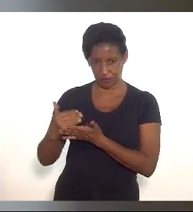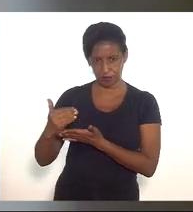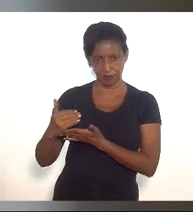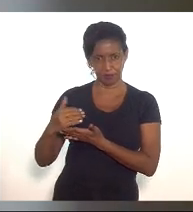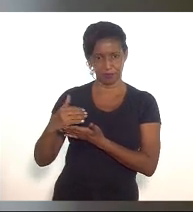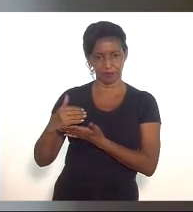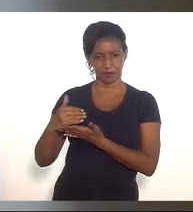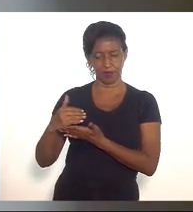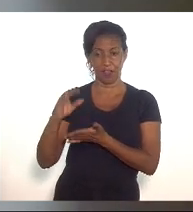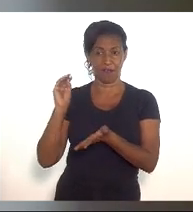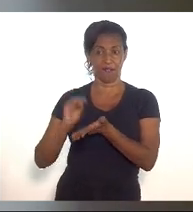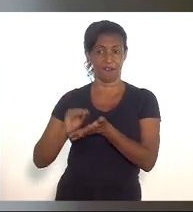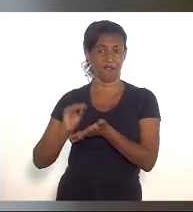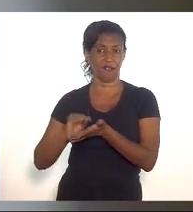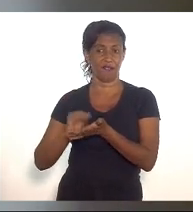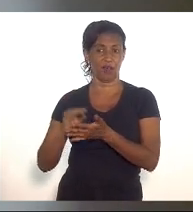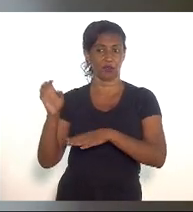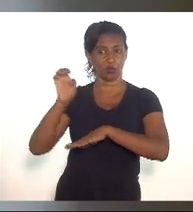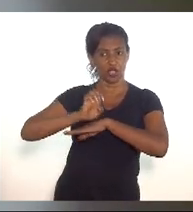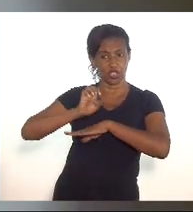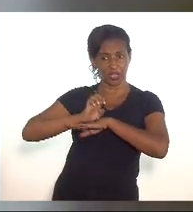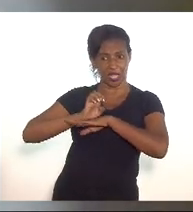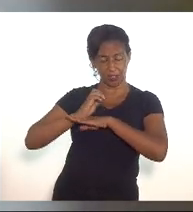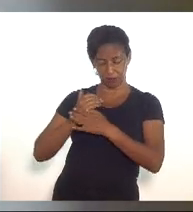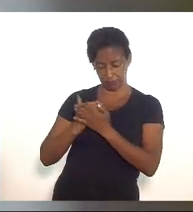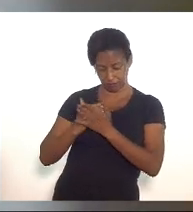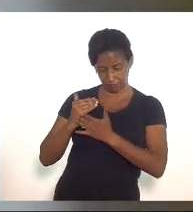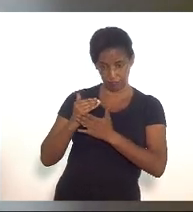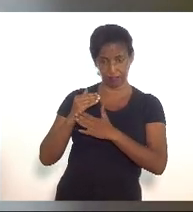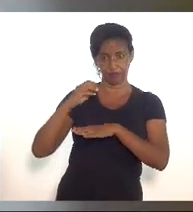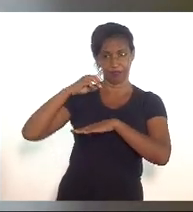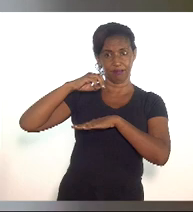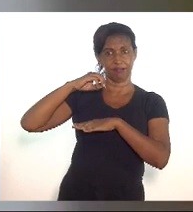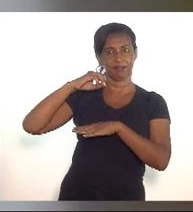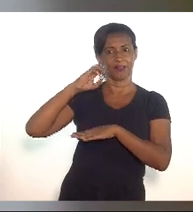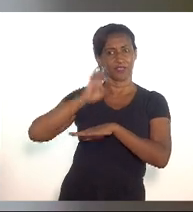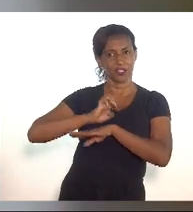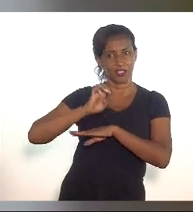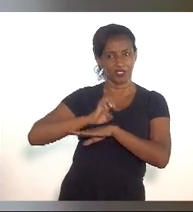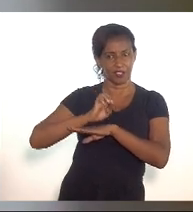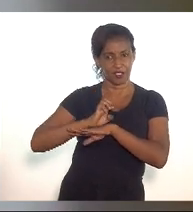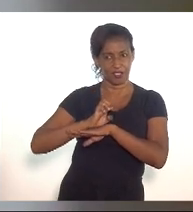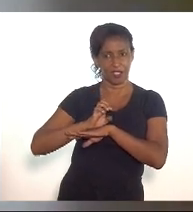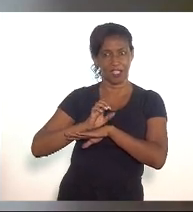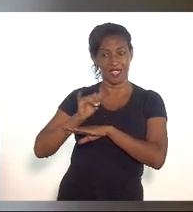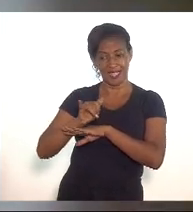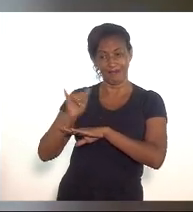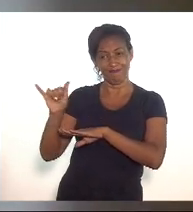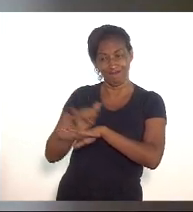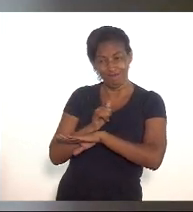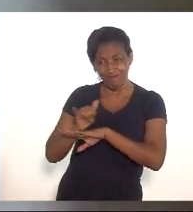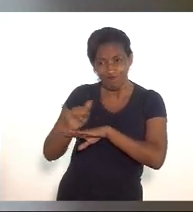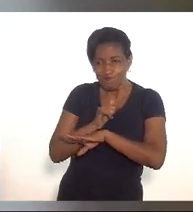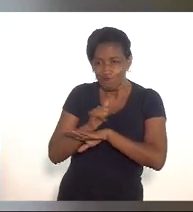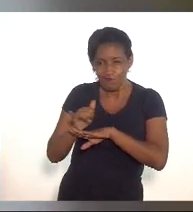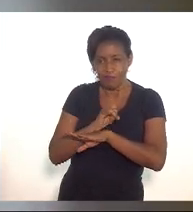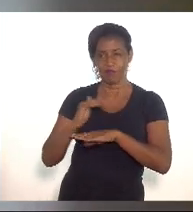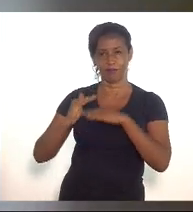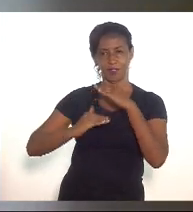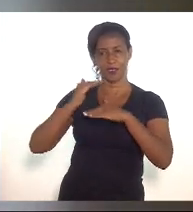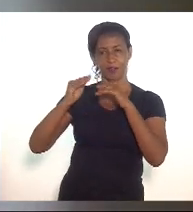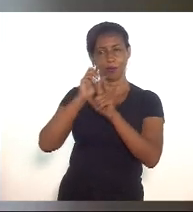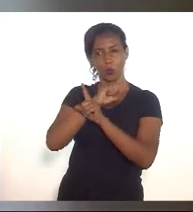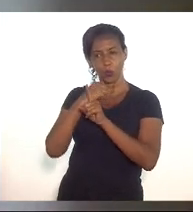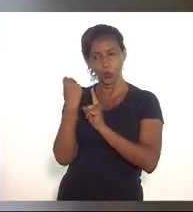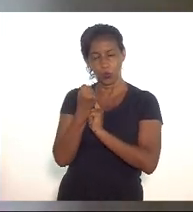a matriz que ainda falta ao Estado do Rio de Janeiro é esse instrumento, que é um planejamento estratégico do desenvolvimento